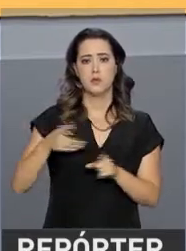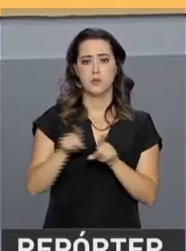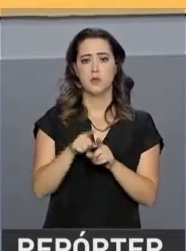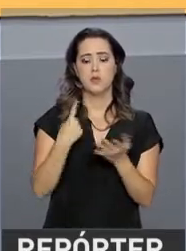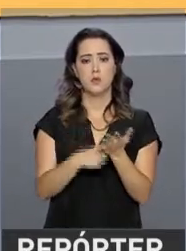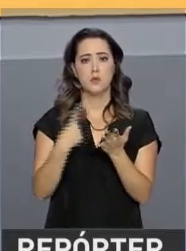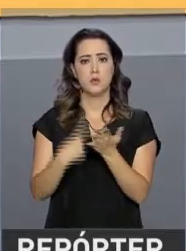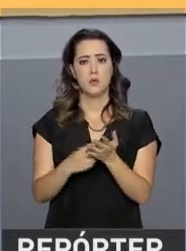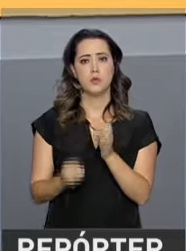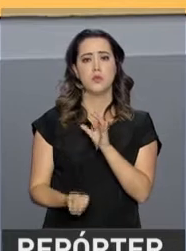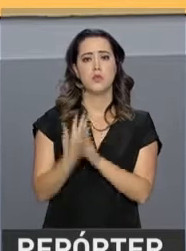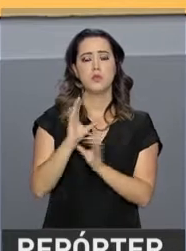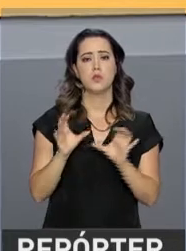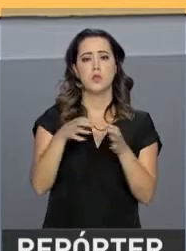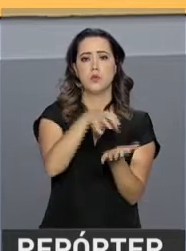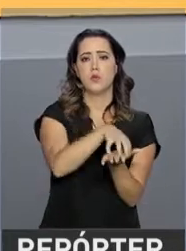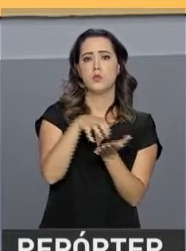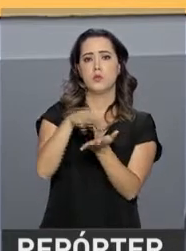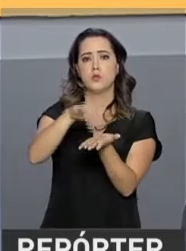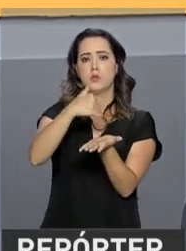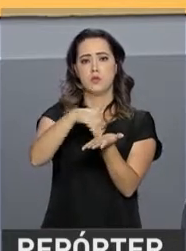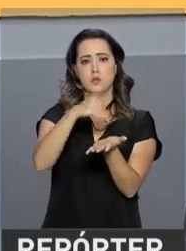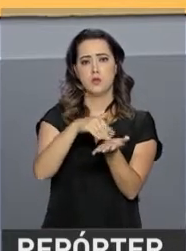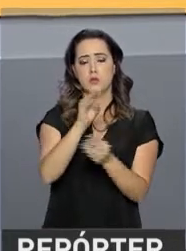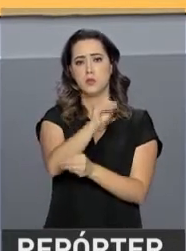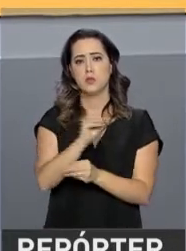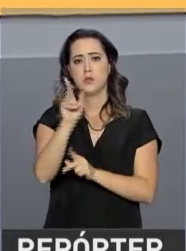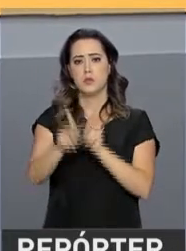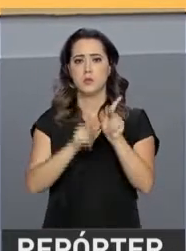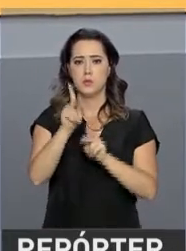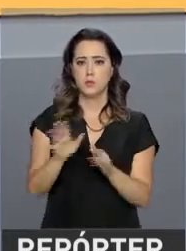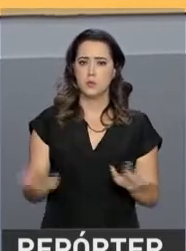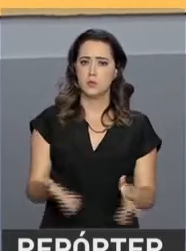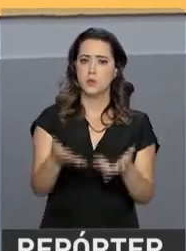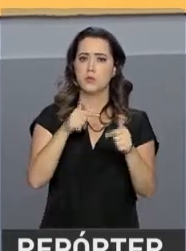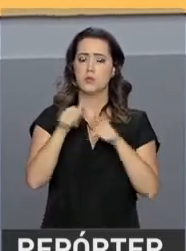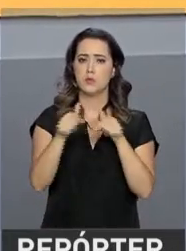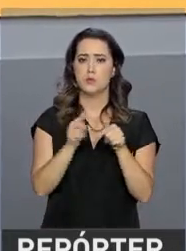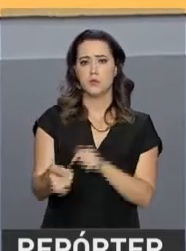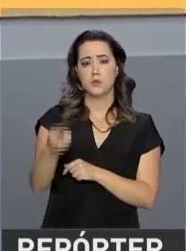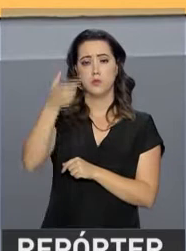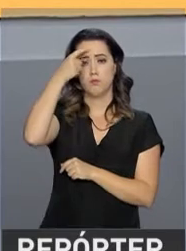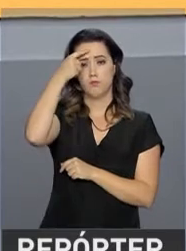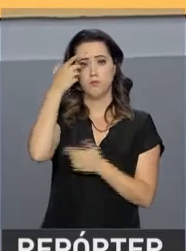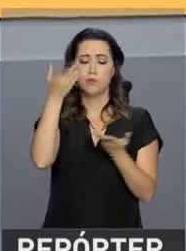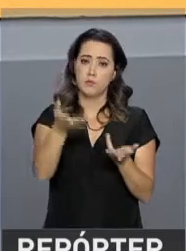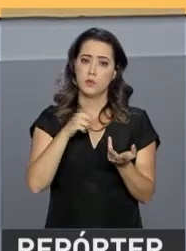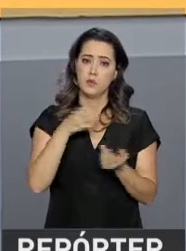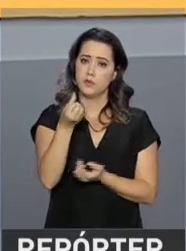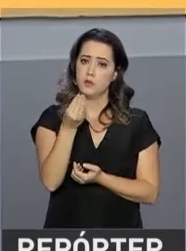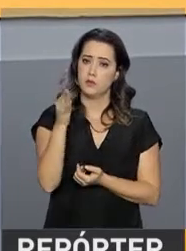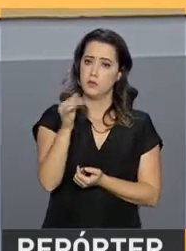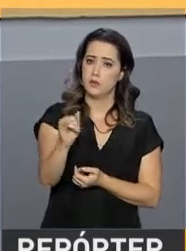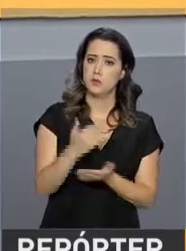comprometeram a criar conselhos e secretarias para atender esse público e promover ações de conscientização eles têm